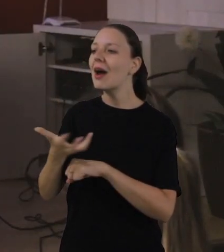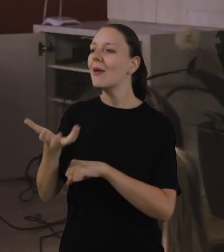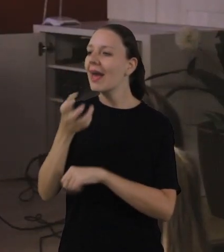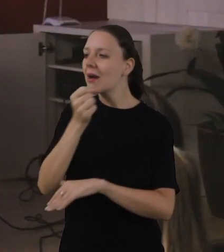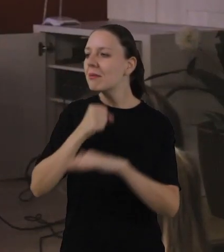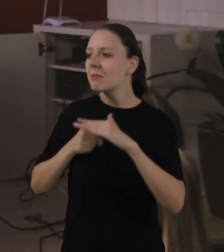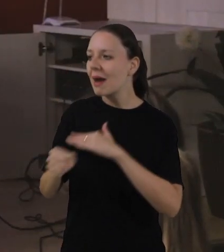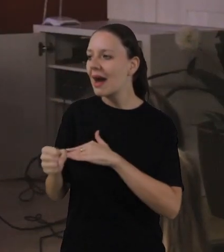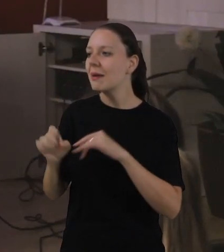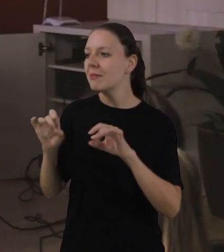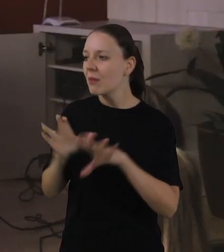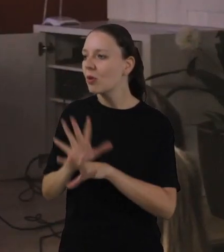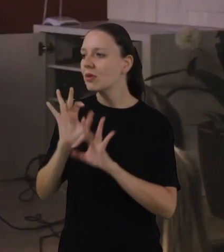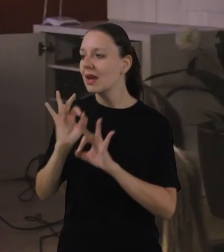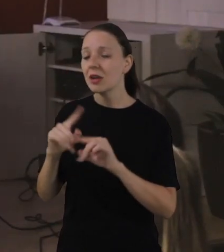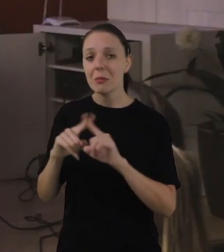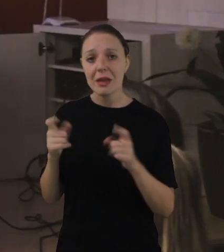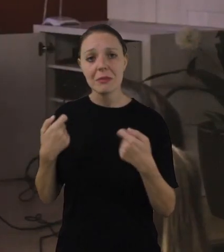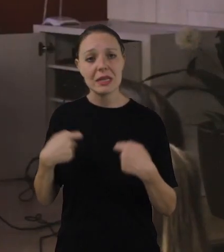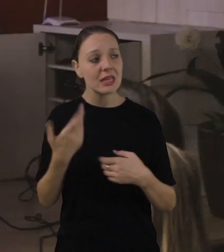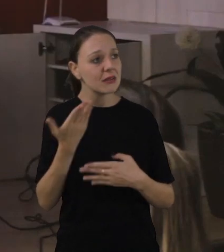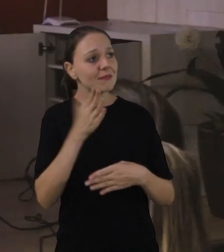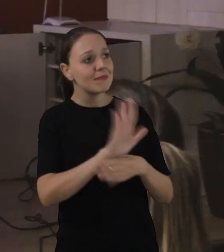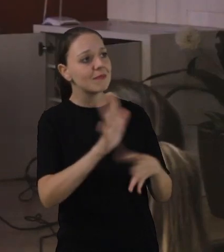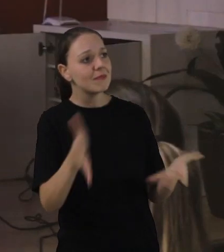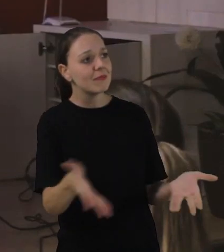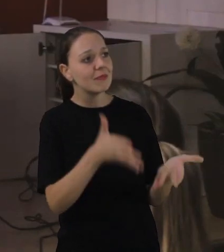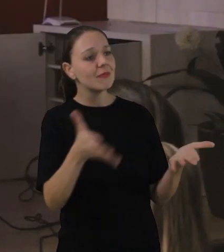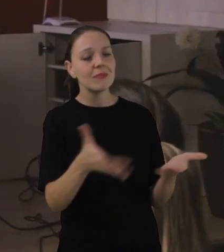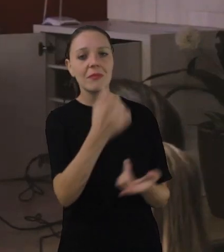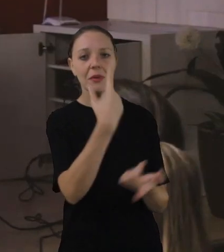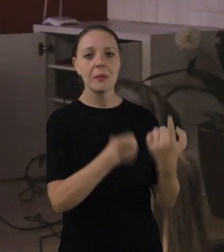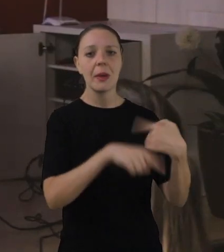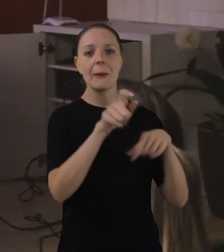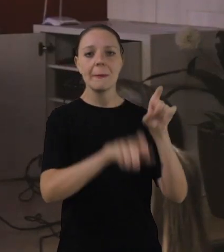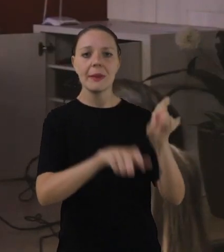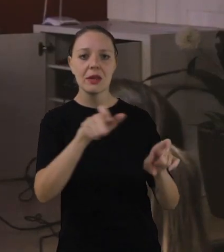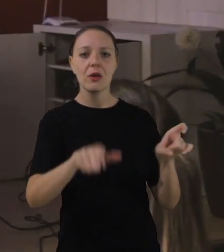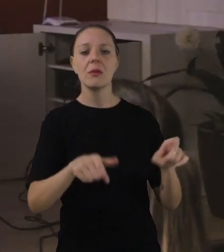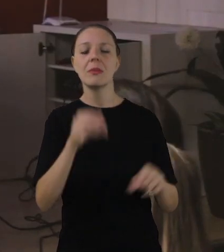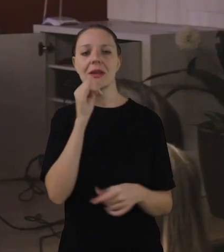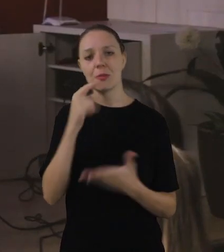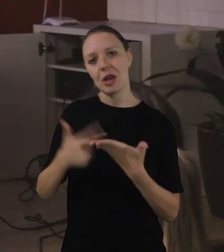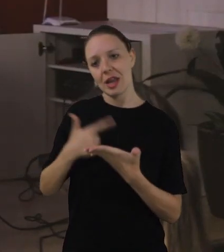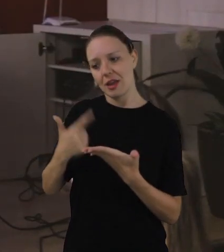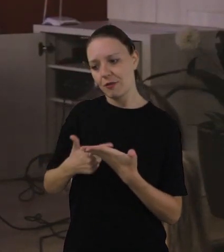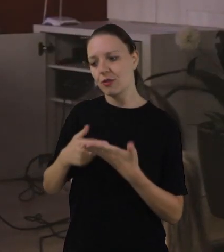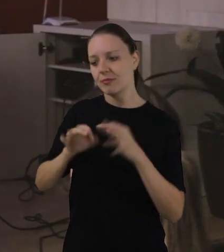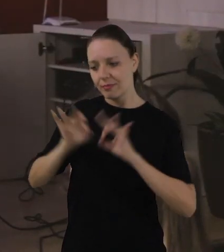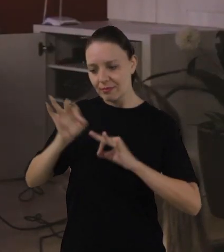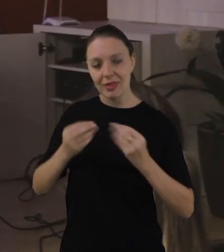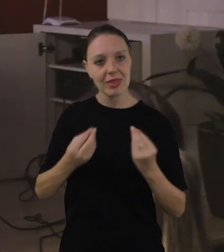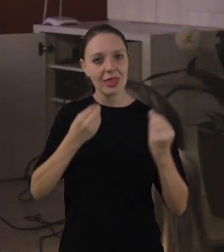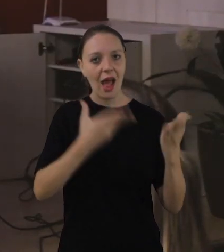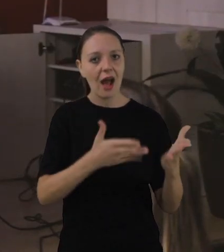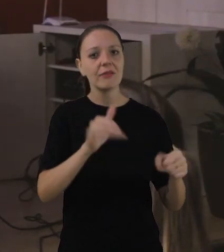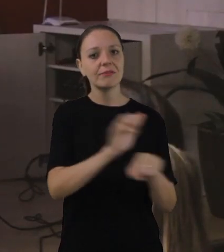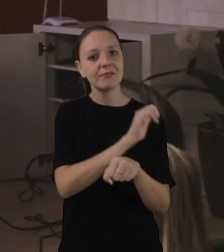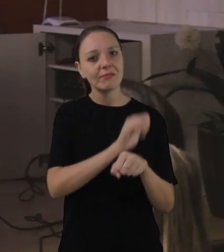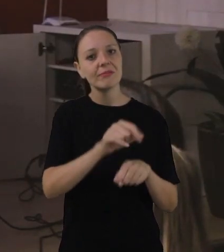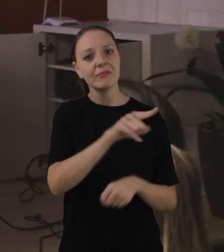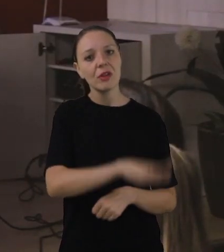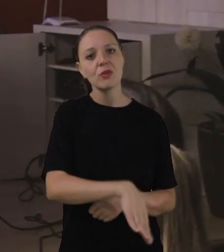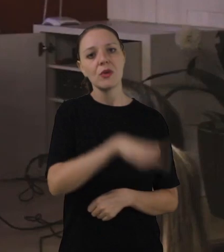contrapartidas, pode fazer algo diferente, como construir livros para ter mais ferramenta para vocês, como construir ambientes